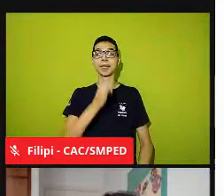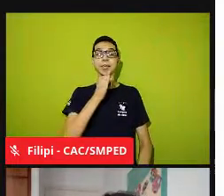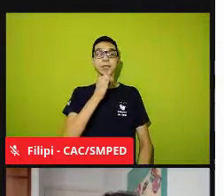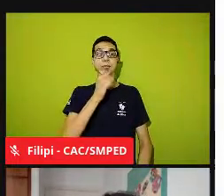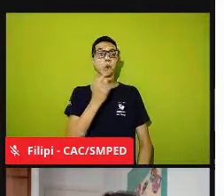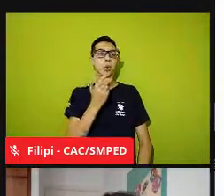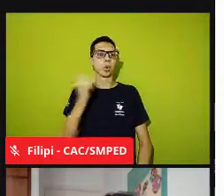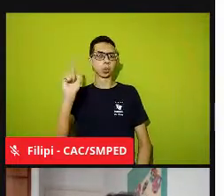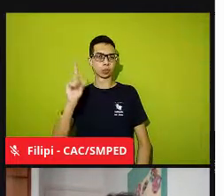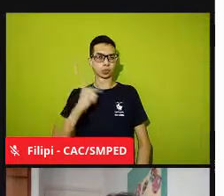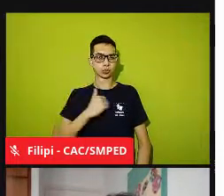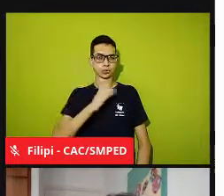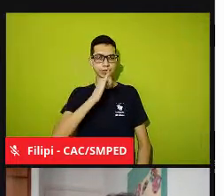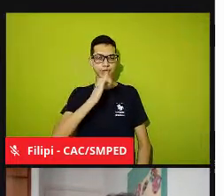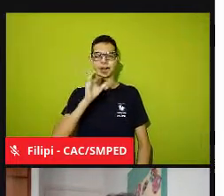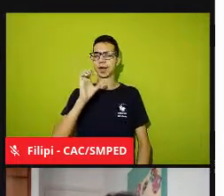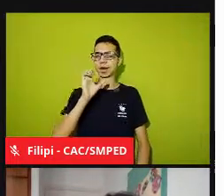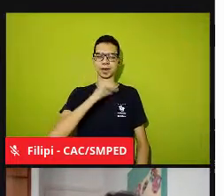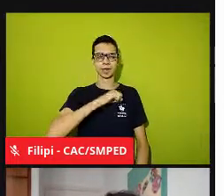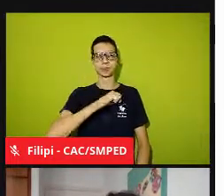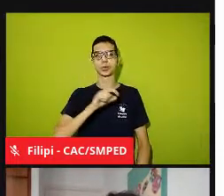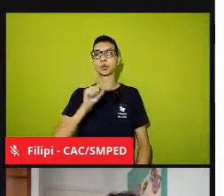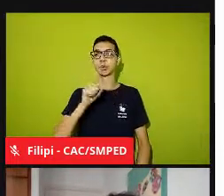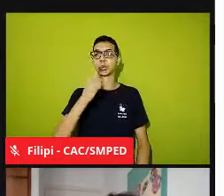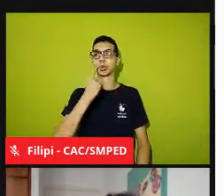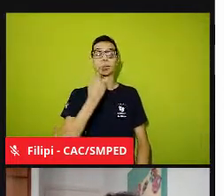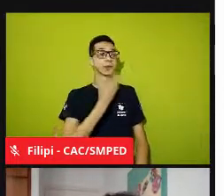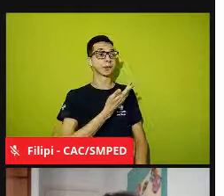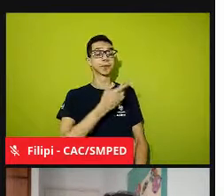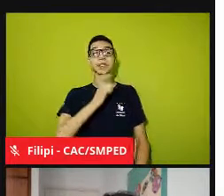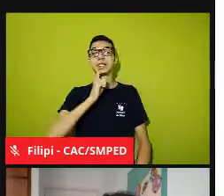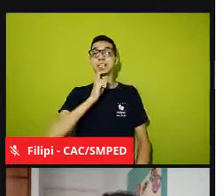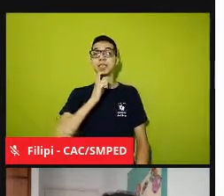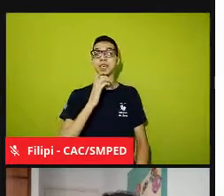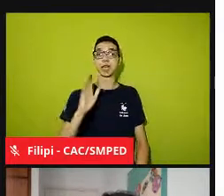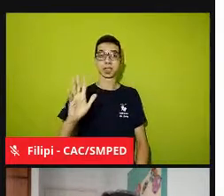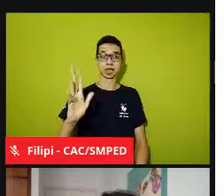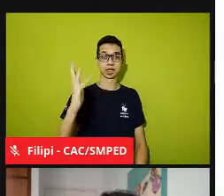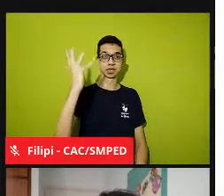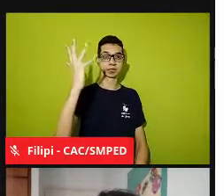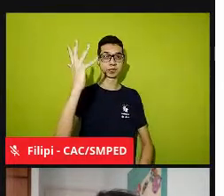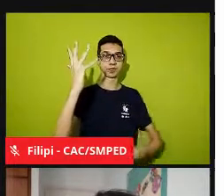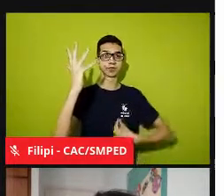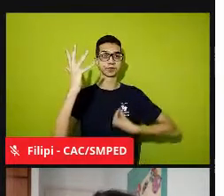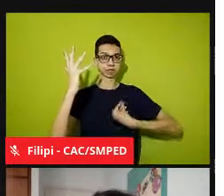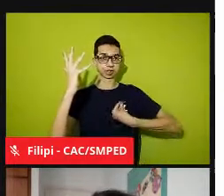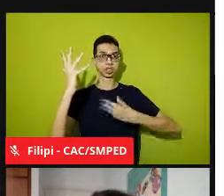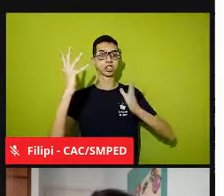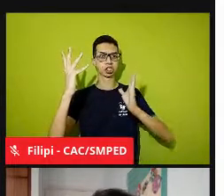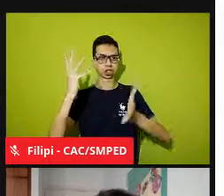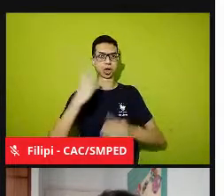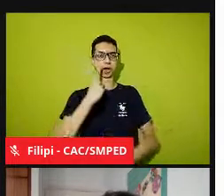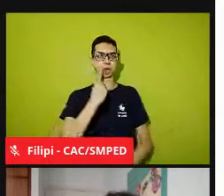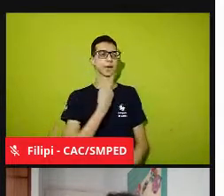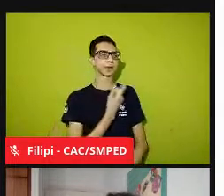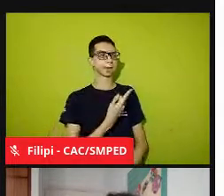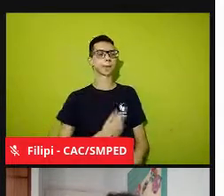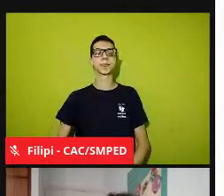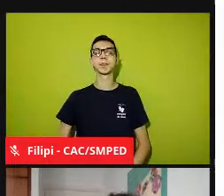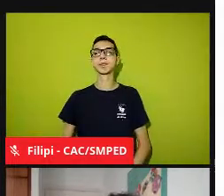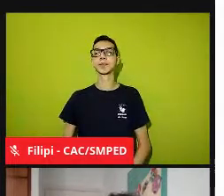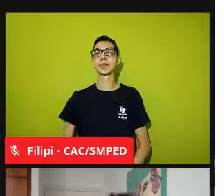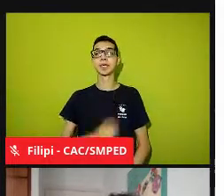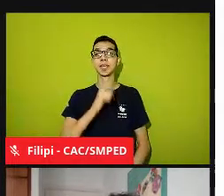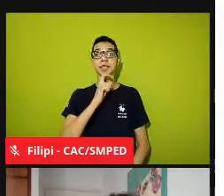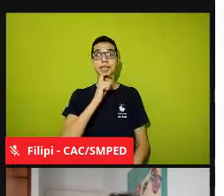que é uma árvore que já existia nesse contexto aqui, e era uma árvore que ela já tinha